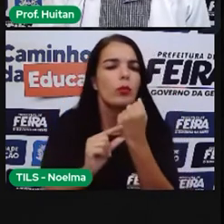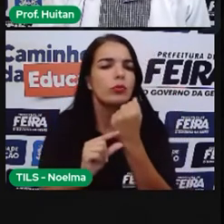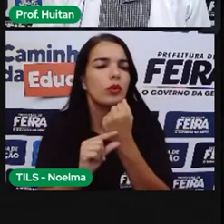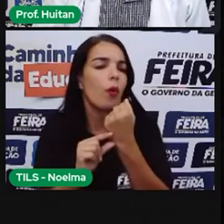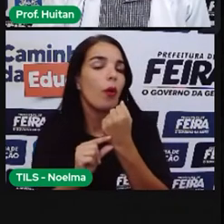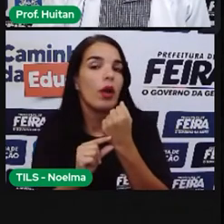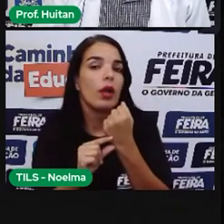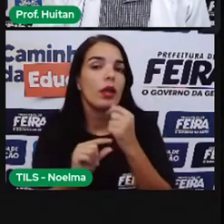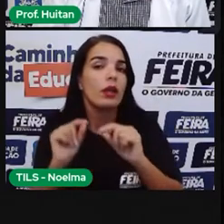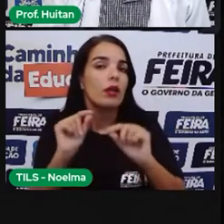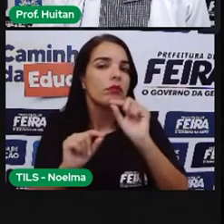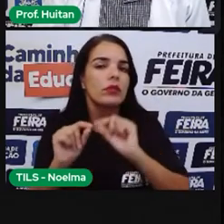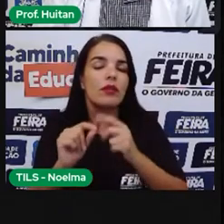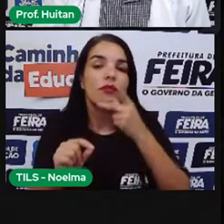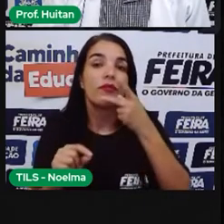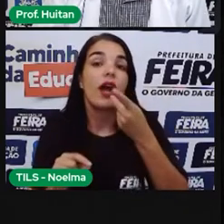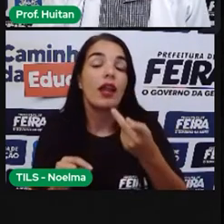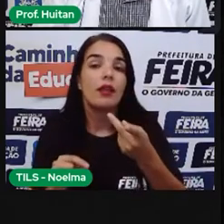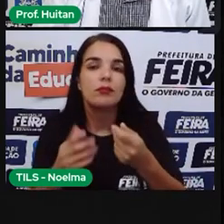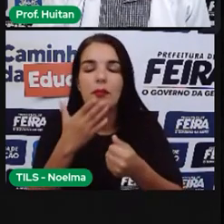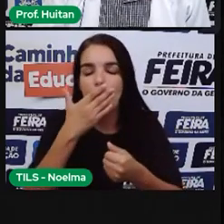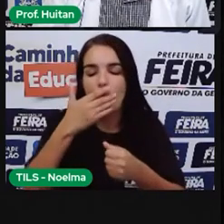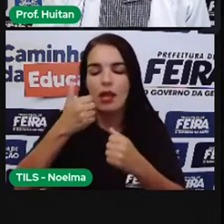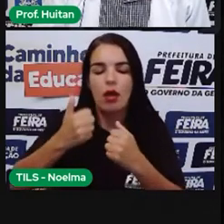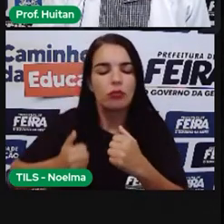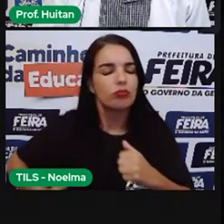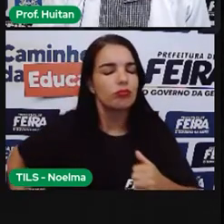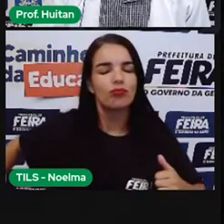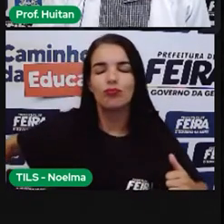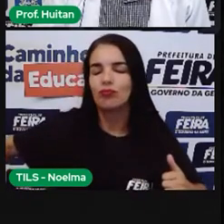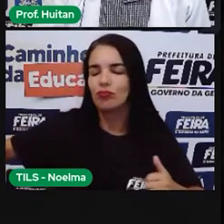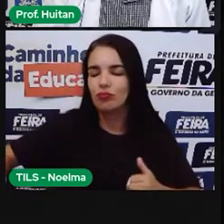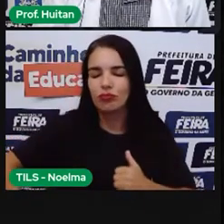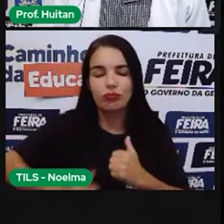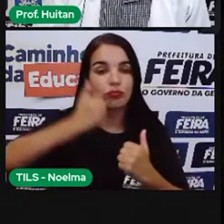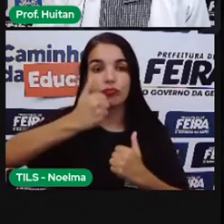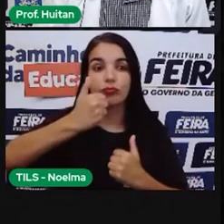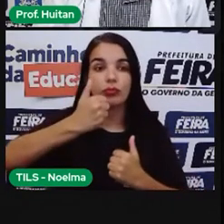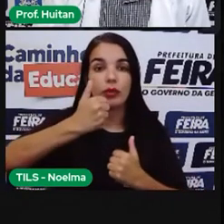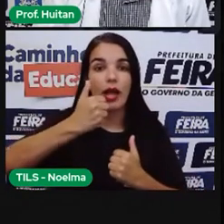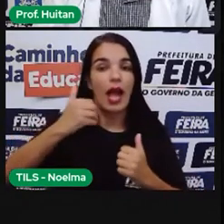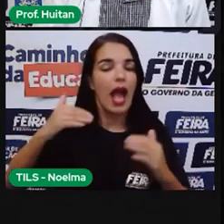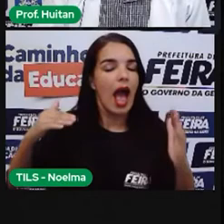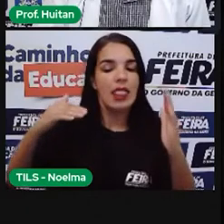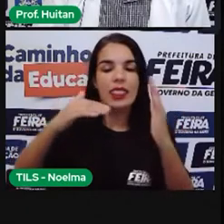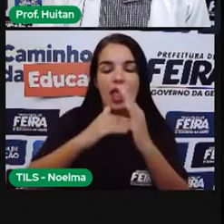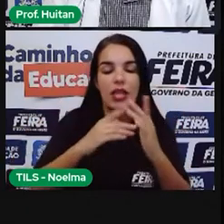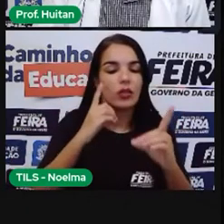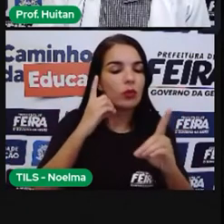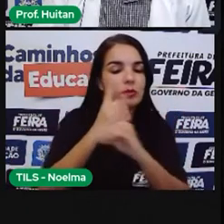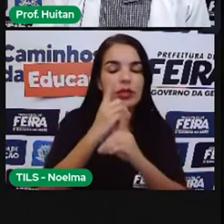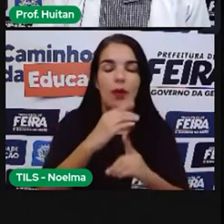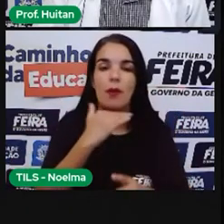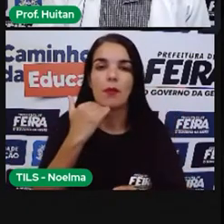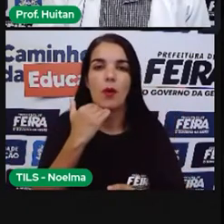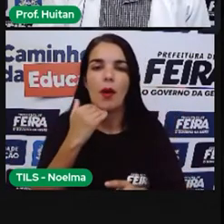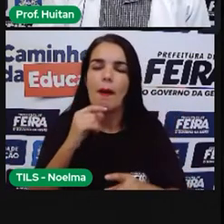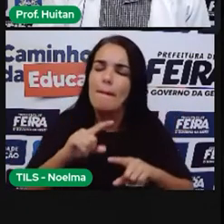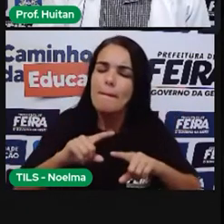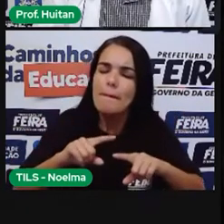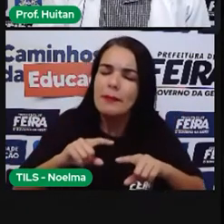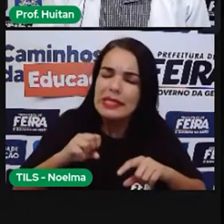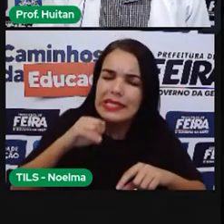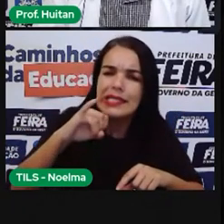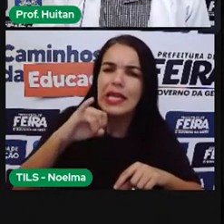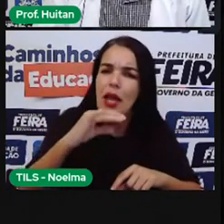música, ele vai superar tudo para chegar até o seu amor. Mesmo que esse amor